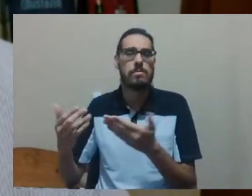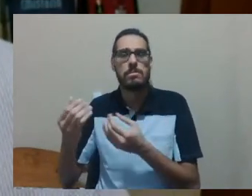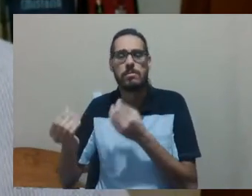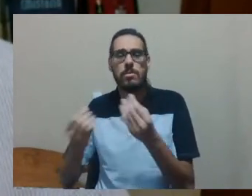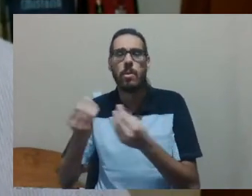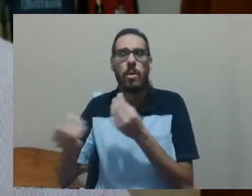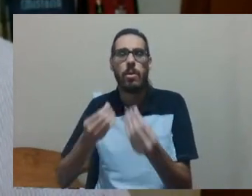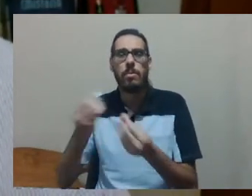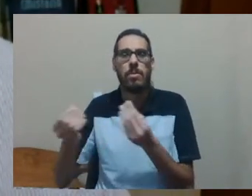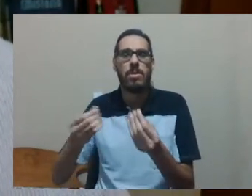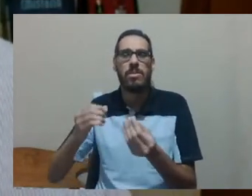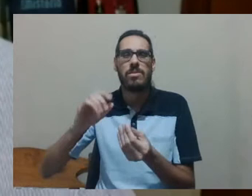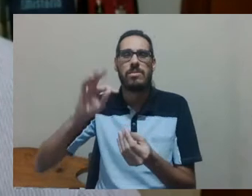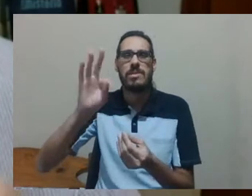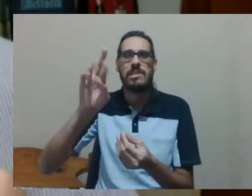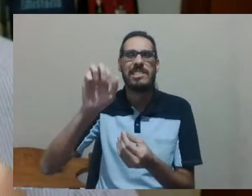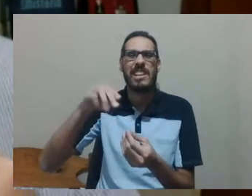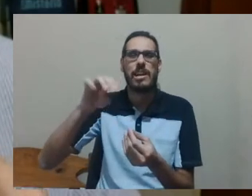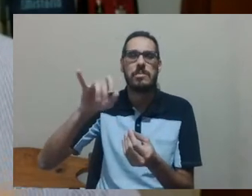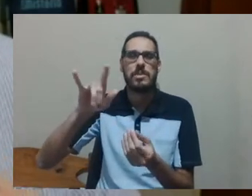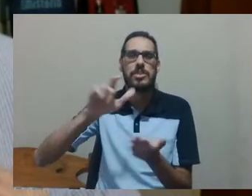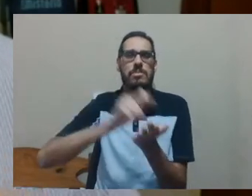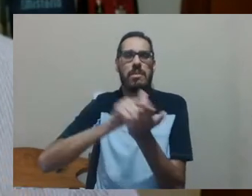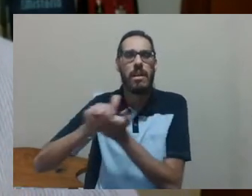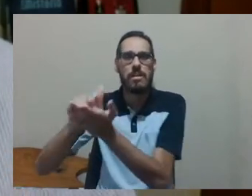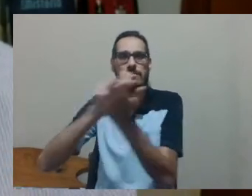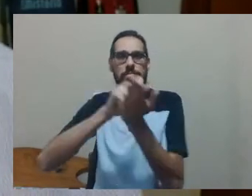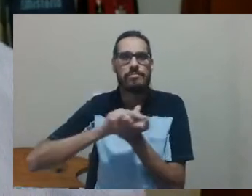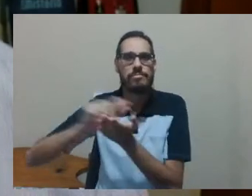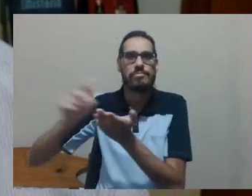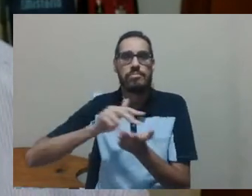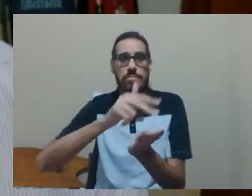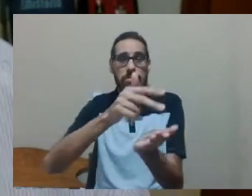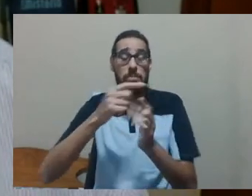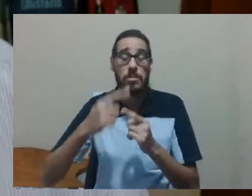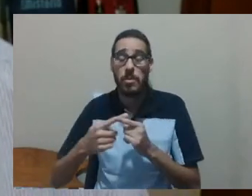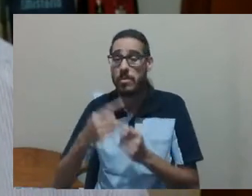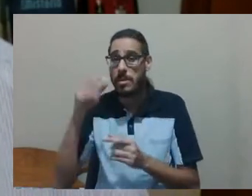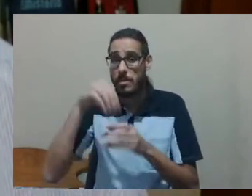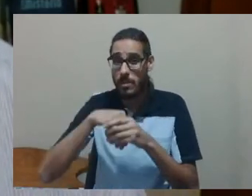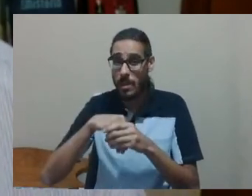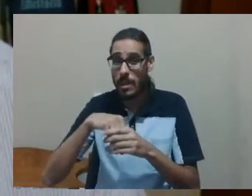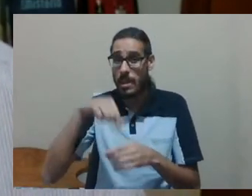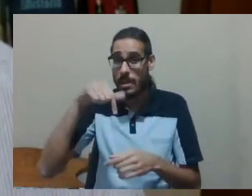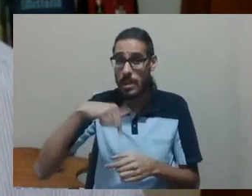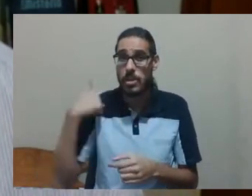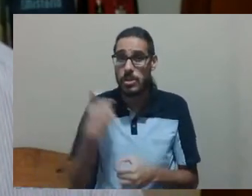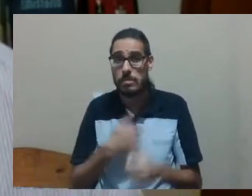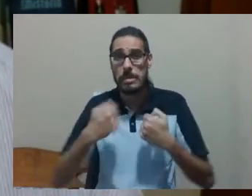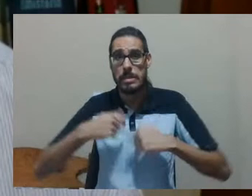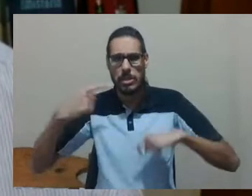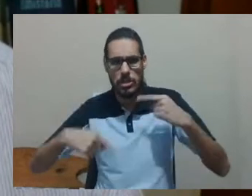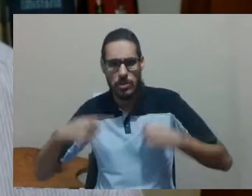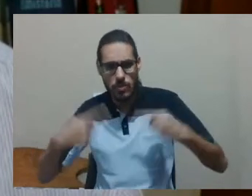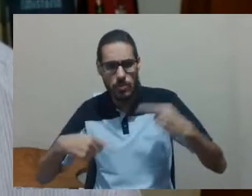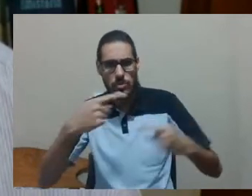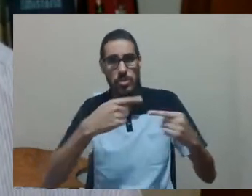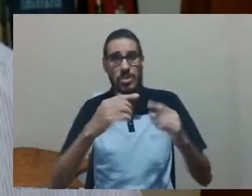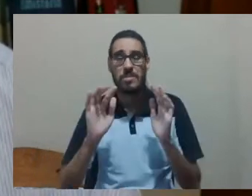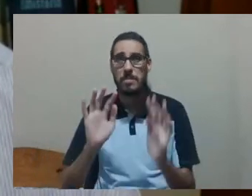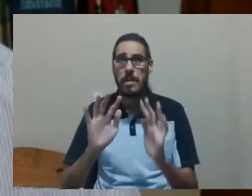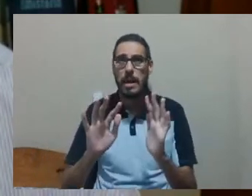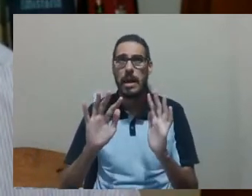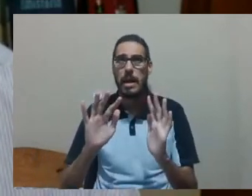as coisas têm que ser discutidas, elas têm que ser debatidas, mas também a gente não pode criar entraves